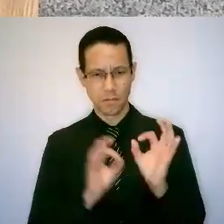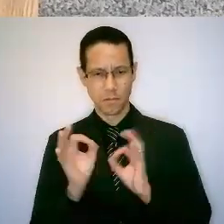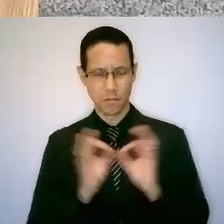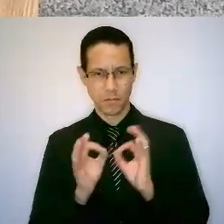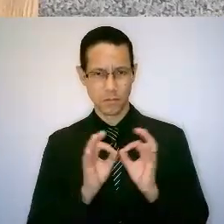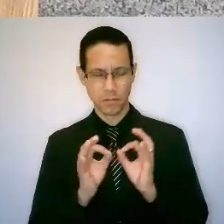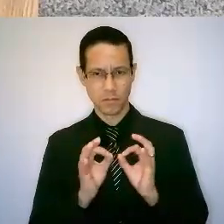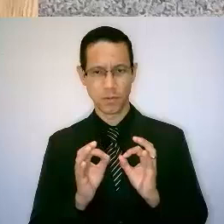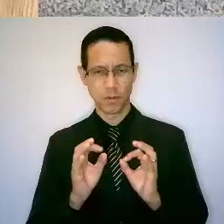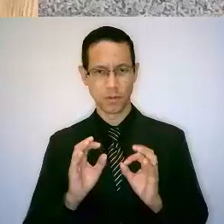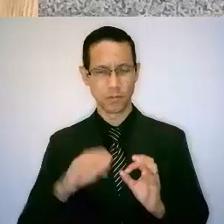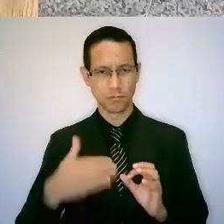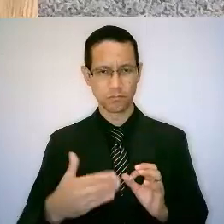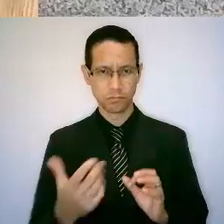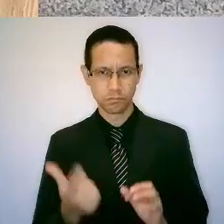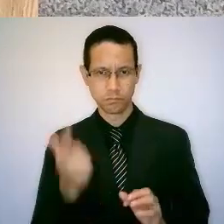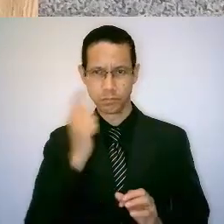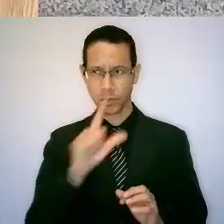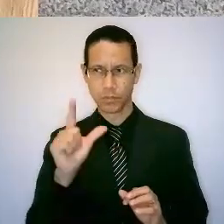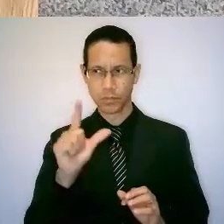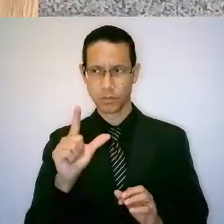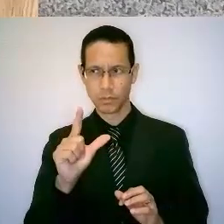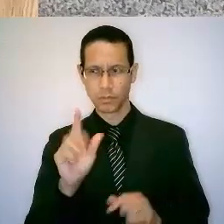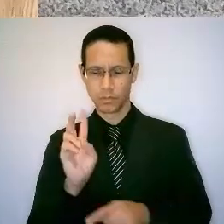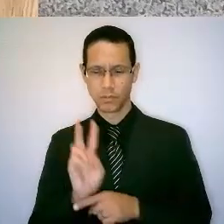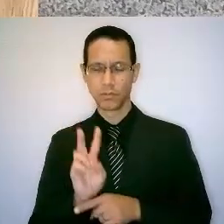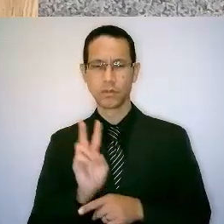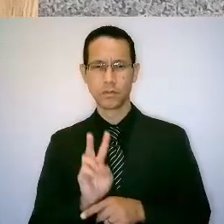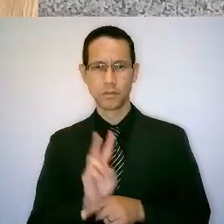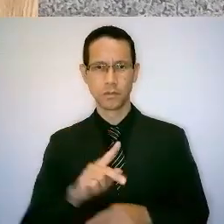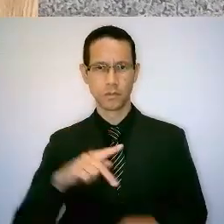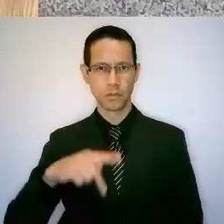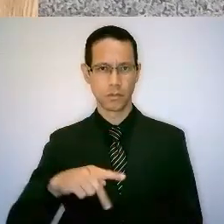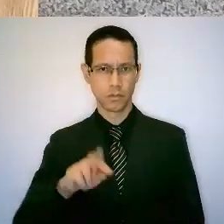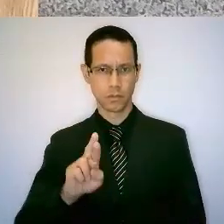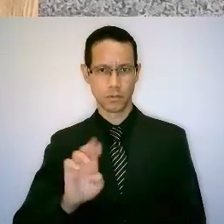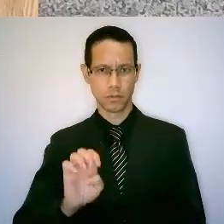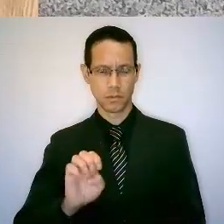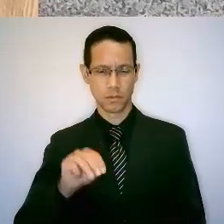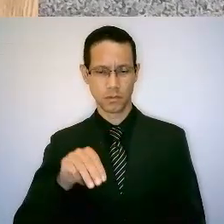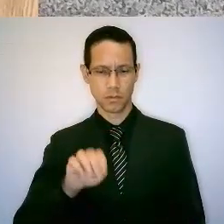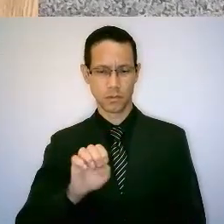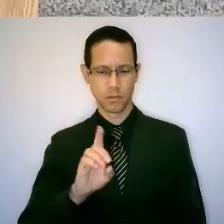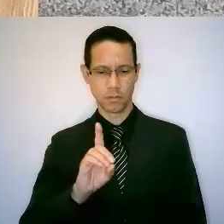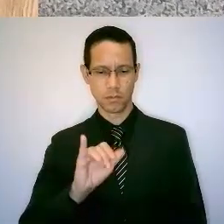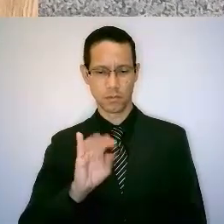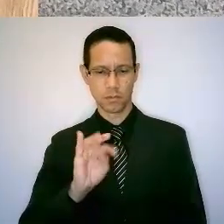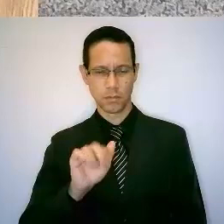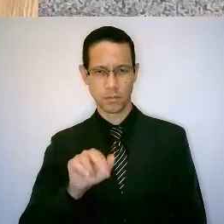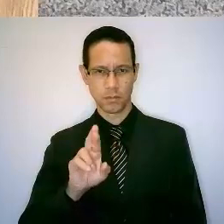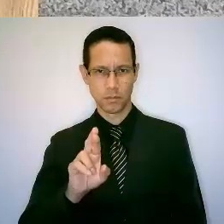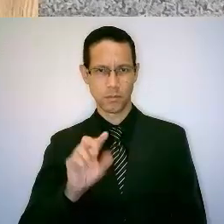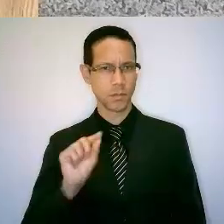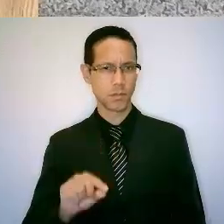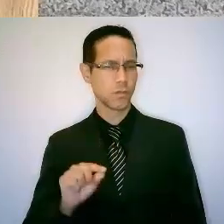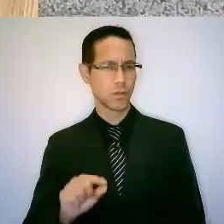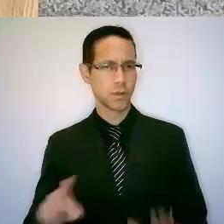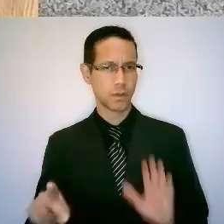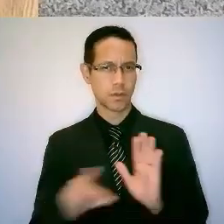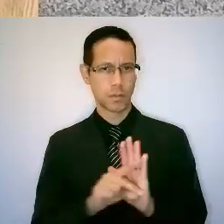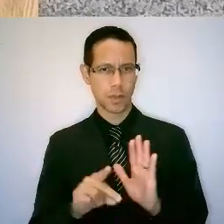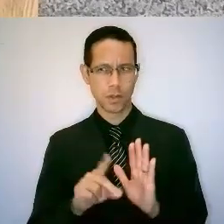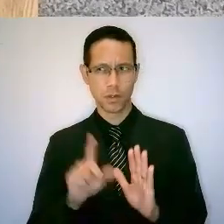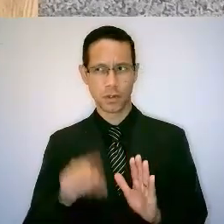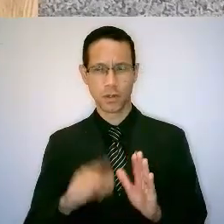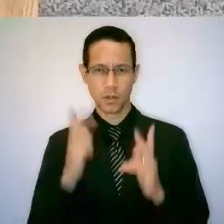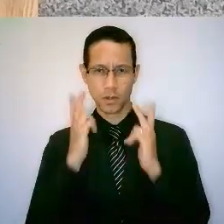consumação Onde está premiação aqui para meditação tá nos dois primeiros a permitação faz parte do item crimes comum